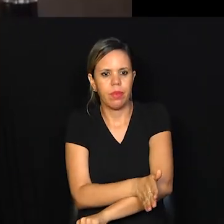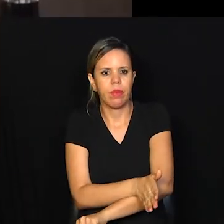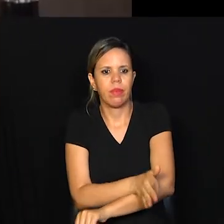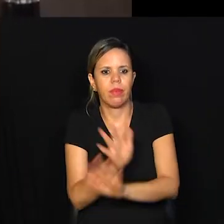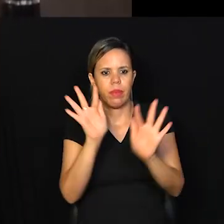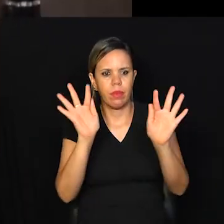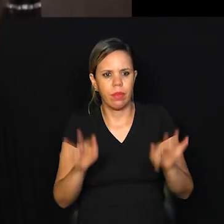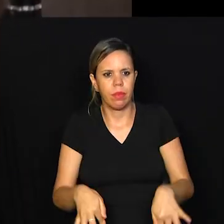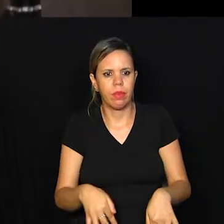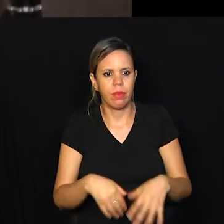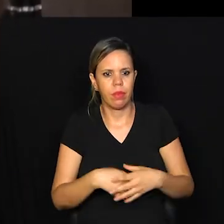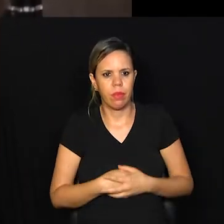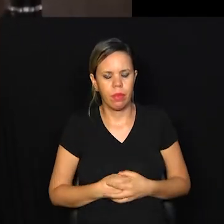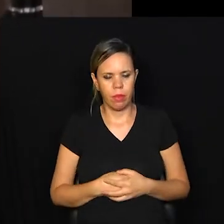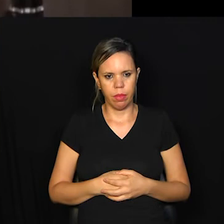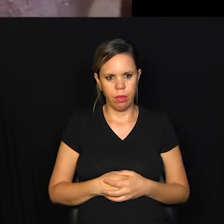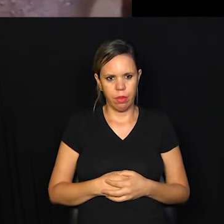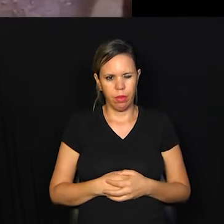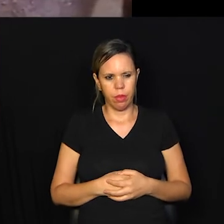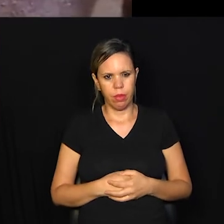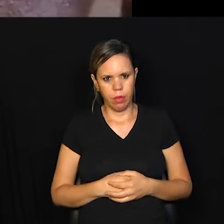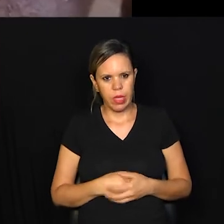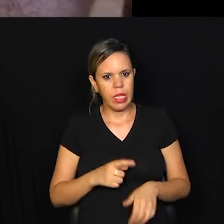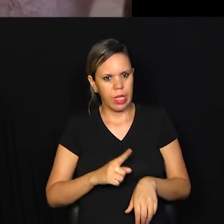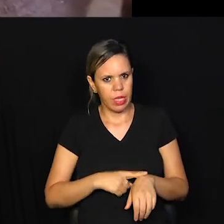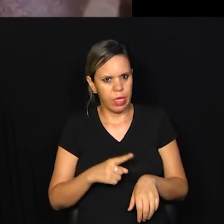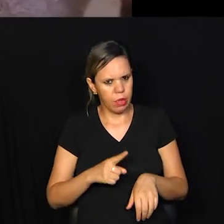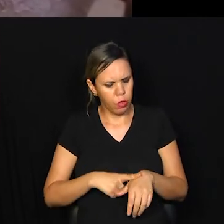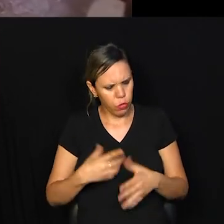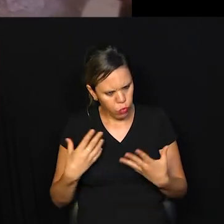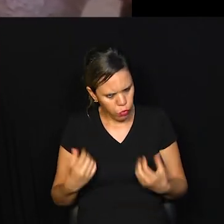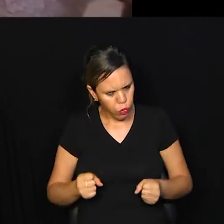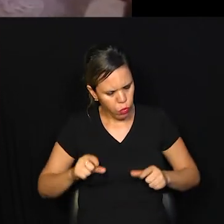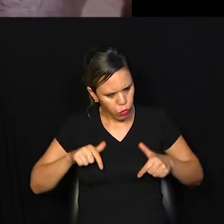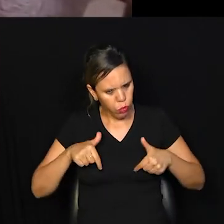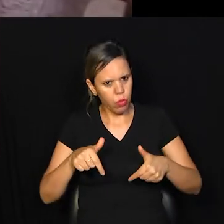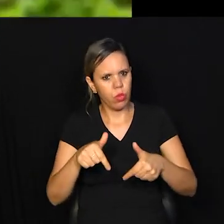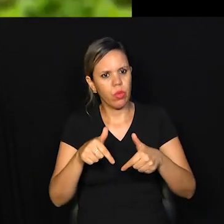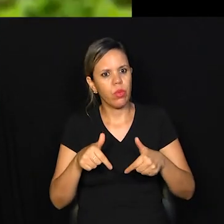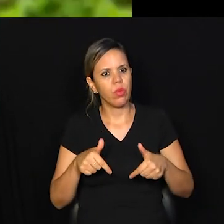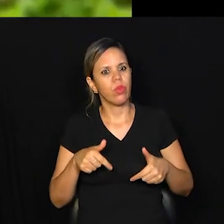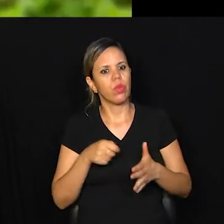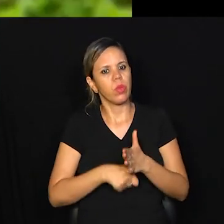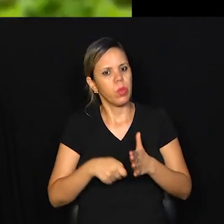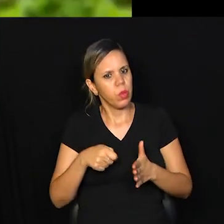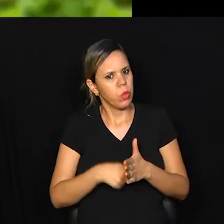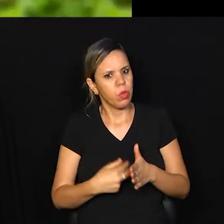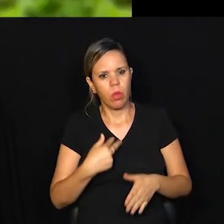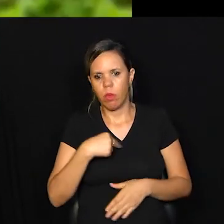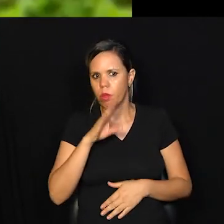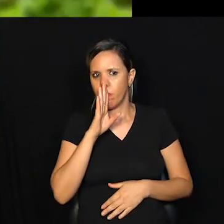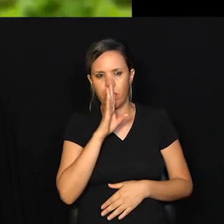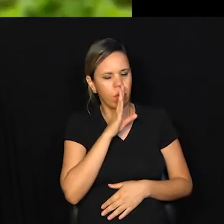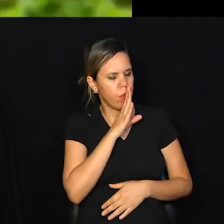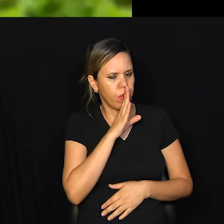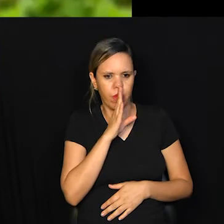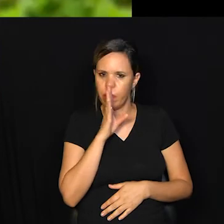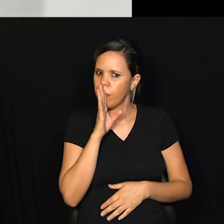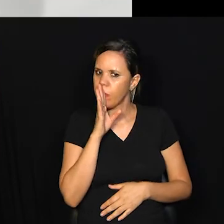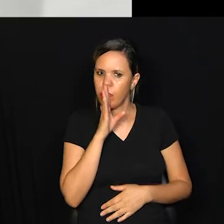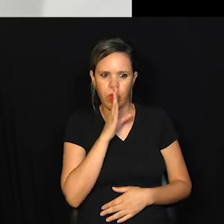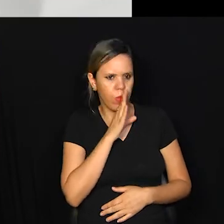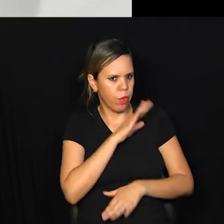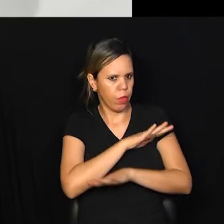ter fim. É tempo de se levantar, não podemos nos